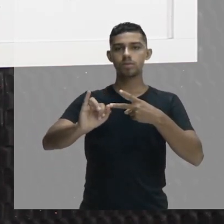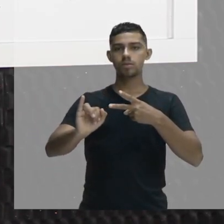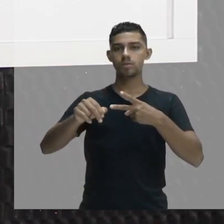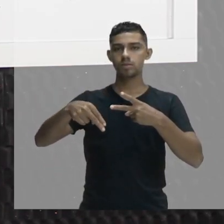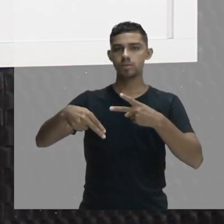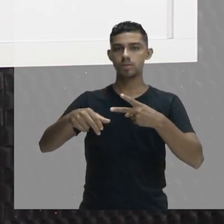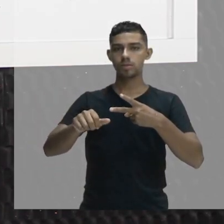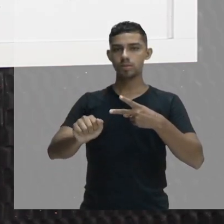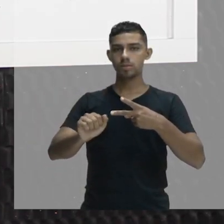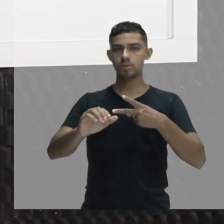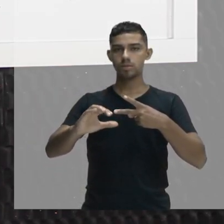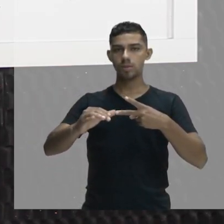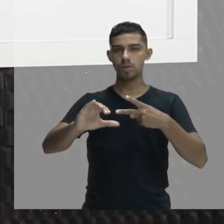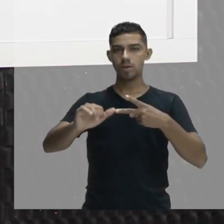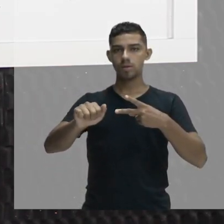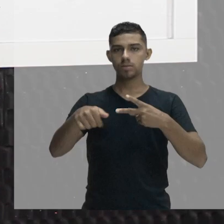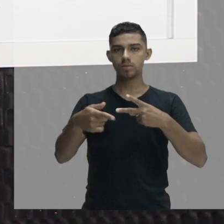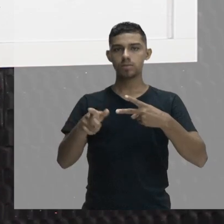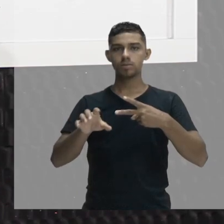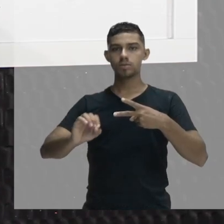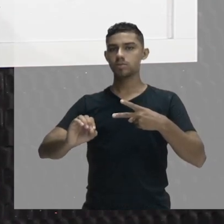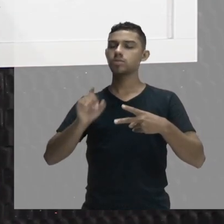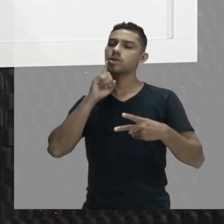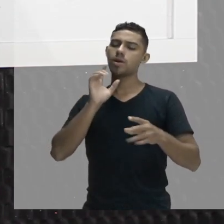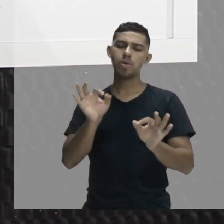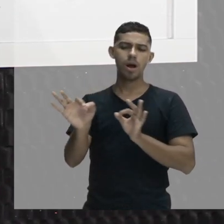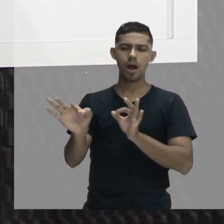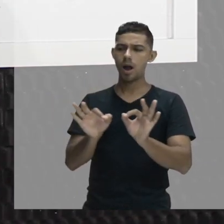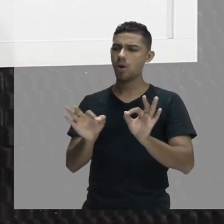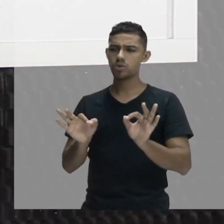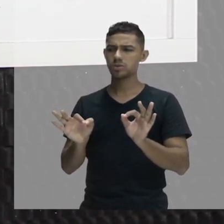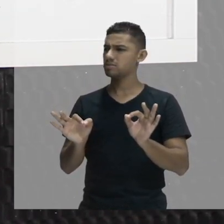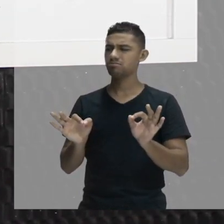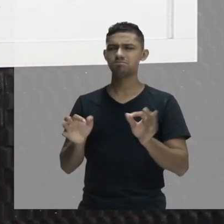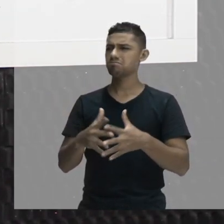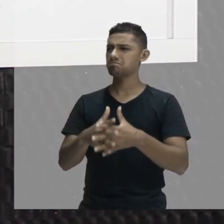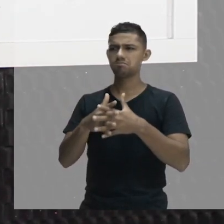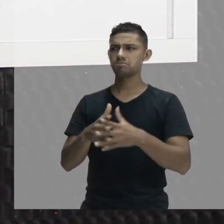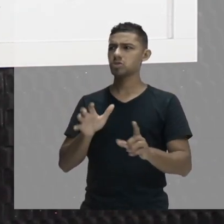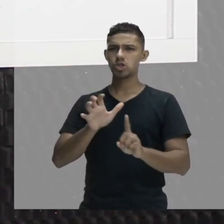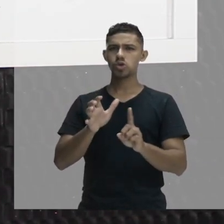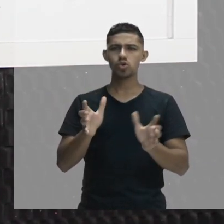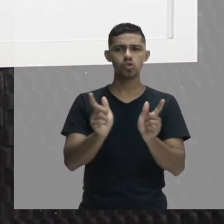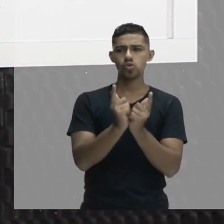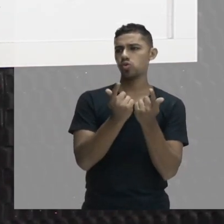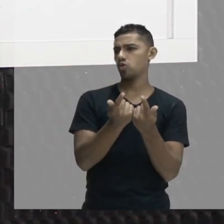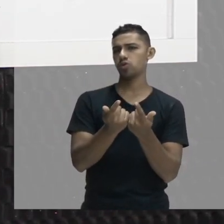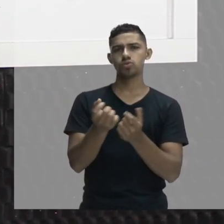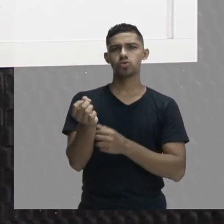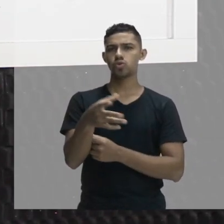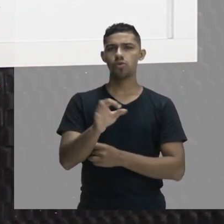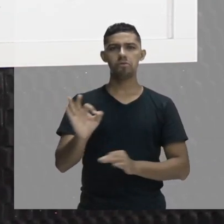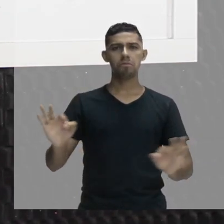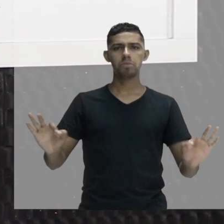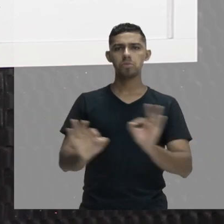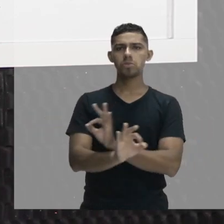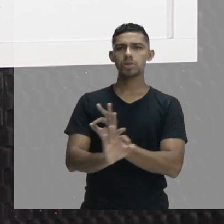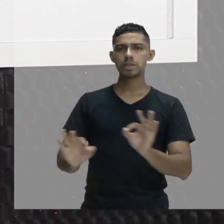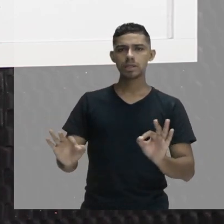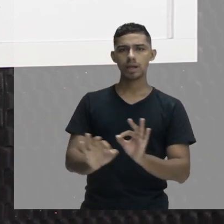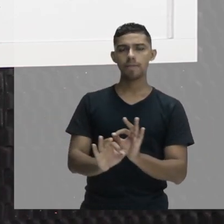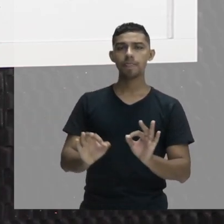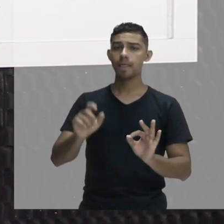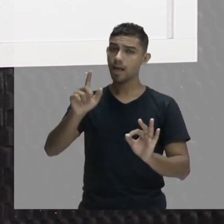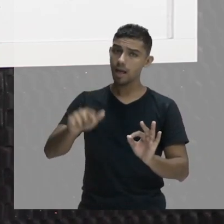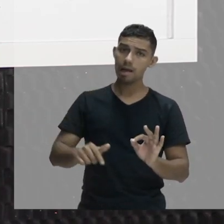de combinação, a ordem não influencia. A ordem não gera um grupo novo. Se a ordem não gera um grupo novo,